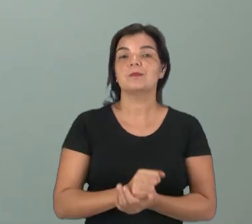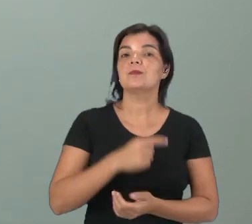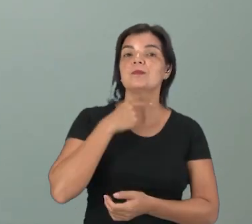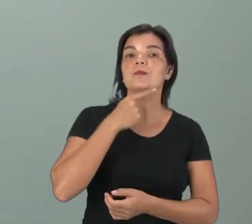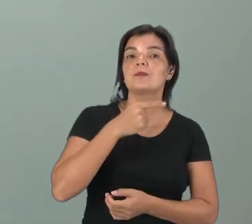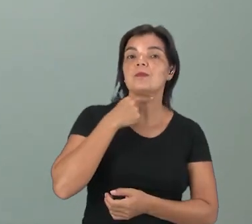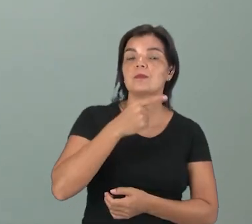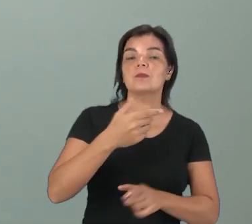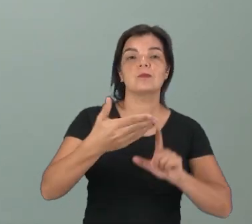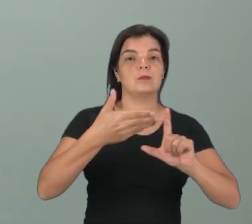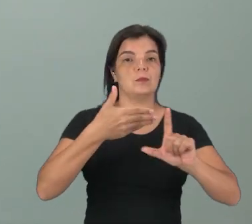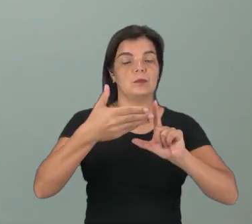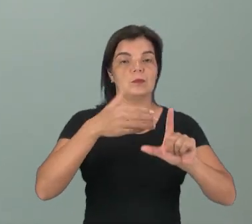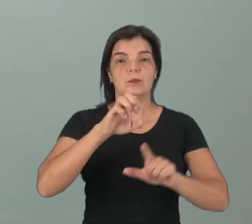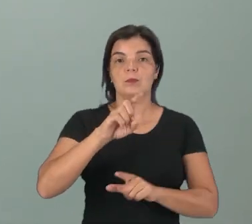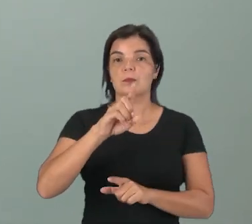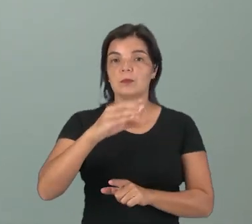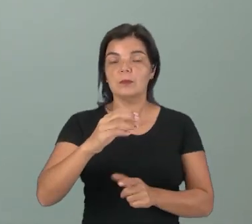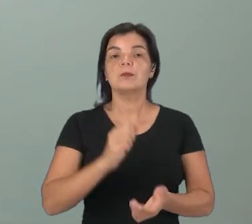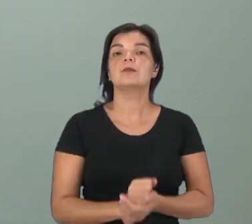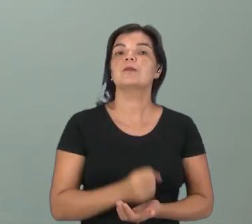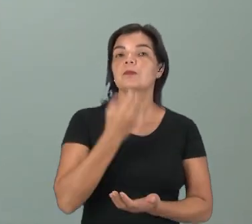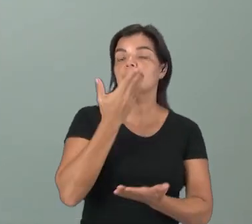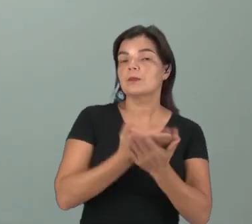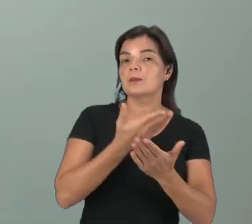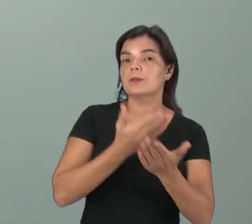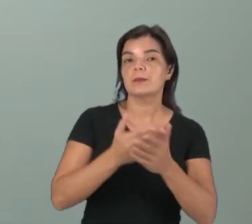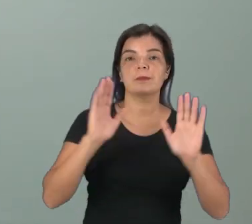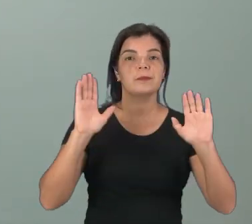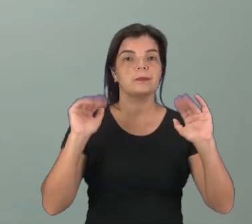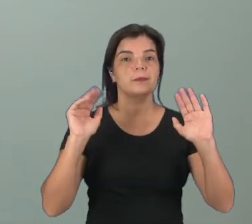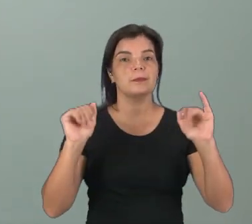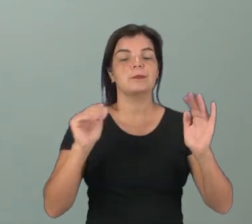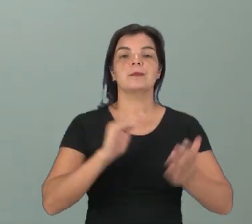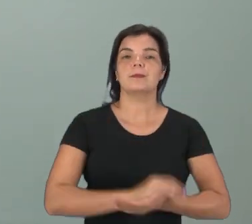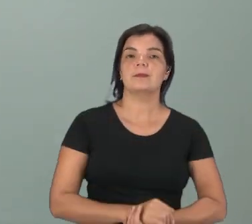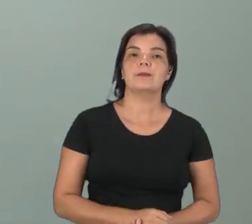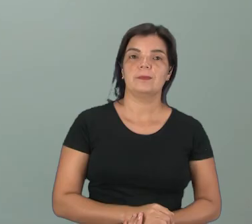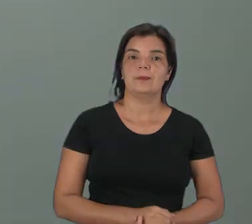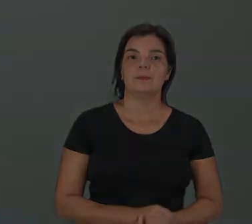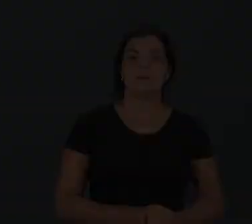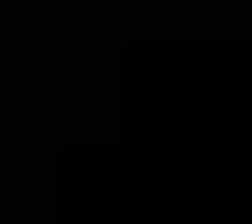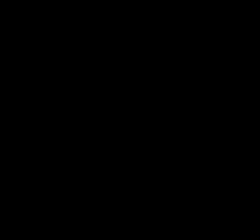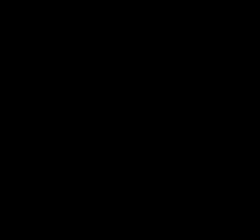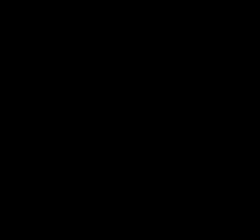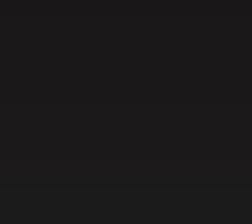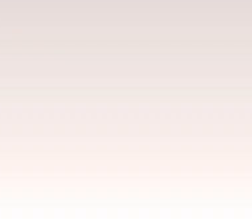alguma dúvida, basta acessar nossa plataforma Eduque. Bons estudos e até a próxima aula.